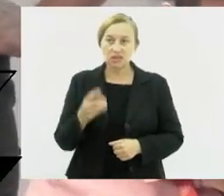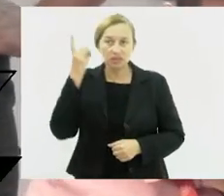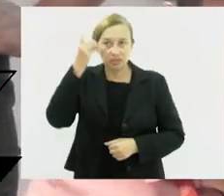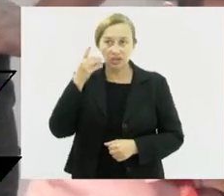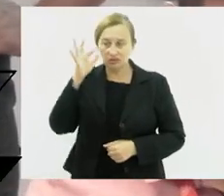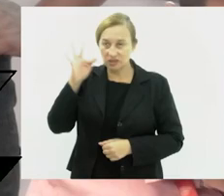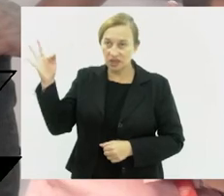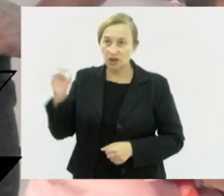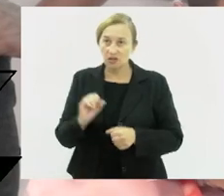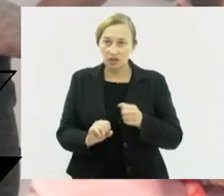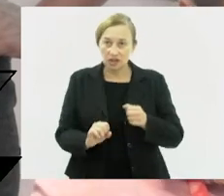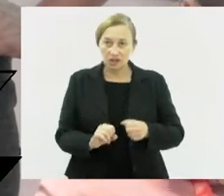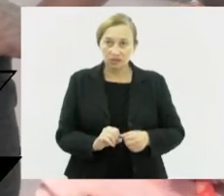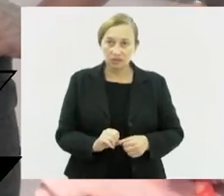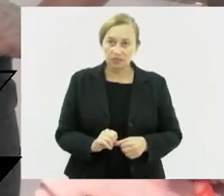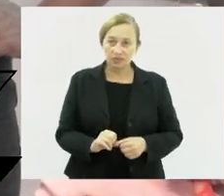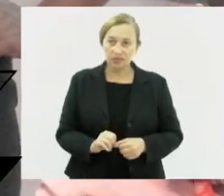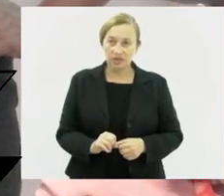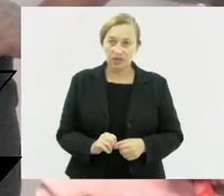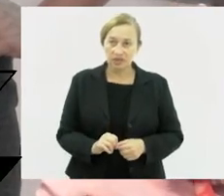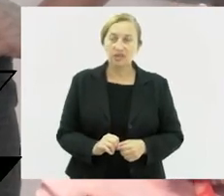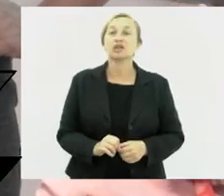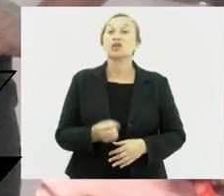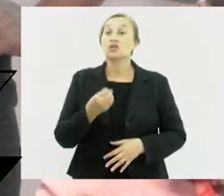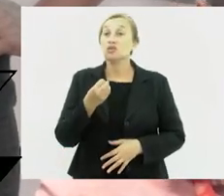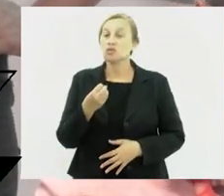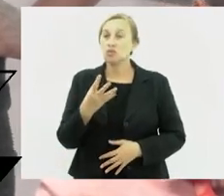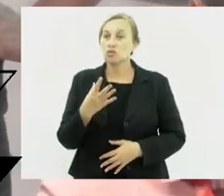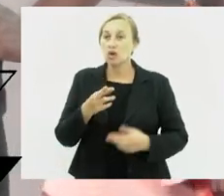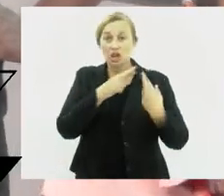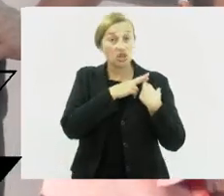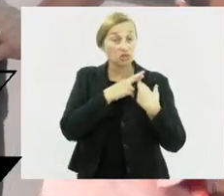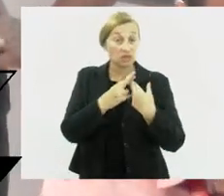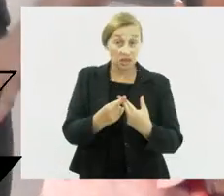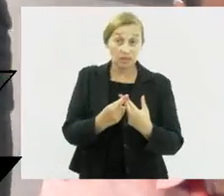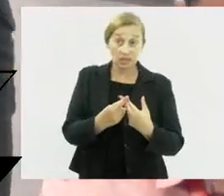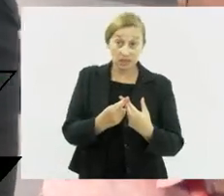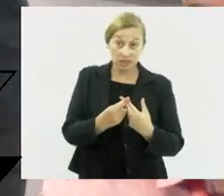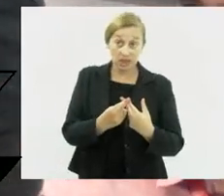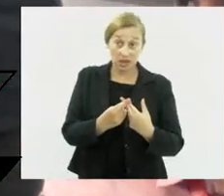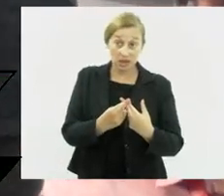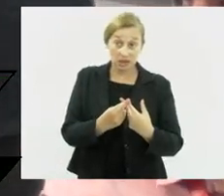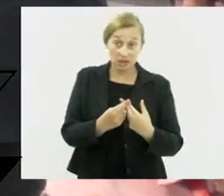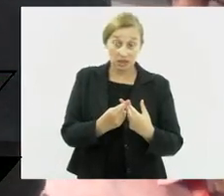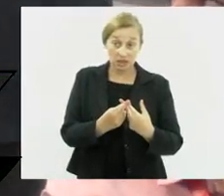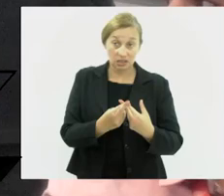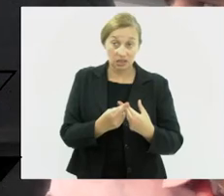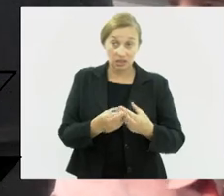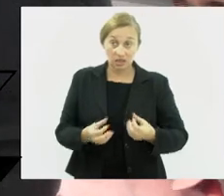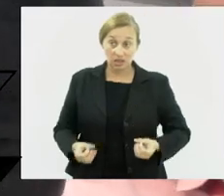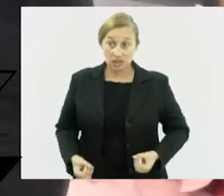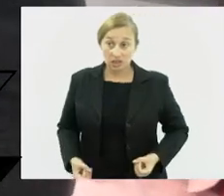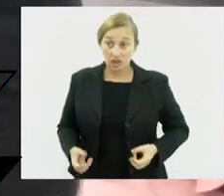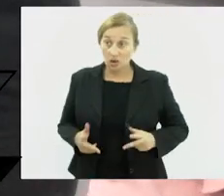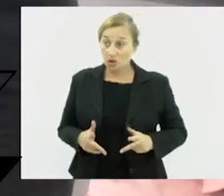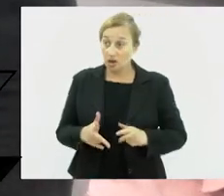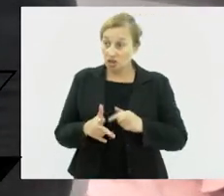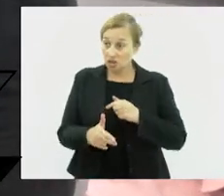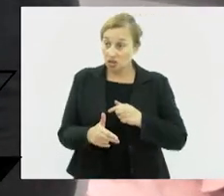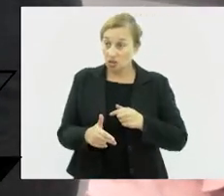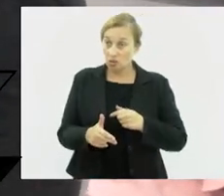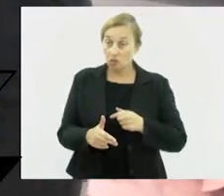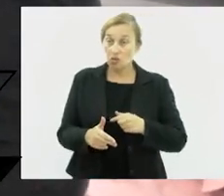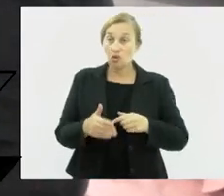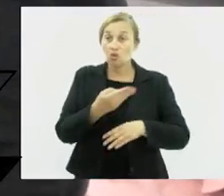RJ PET, que o governo do Estado brilhantemente assumiu a responsabilidade de castrar esses animais. O governo do